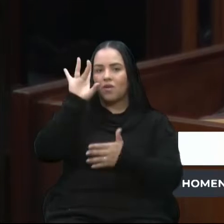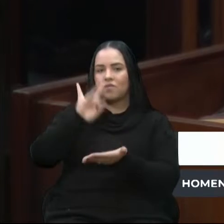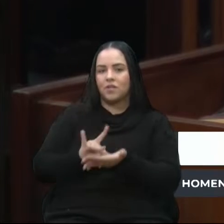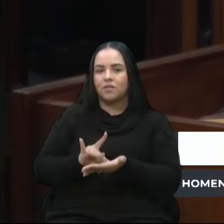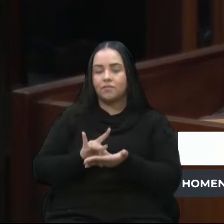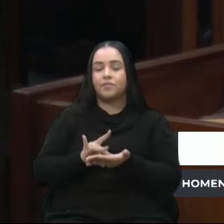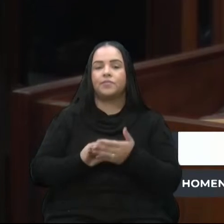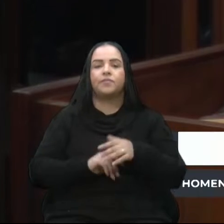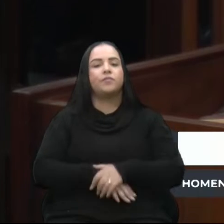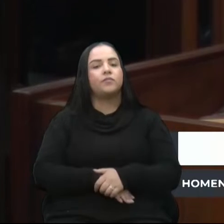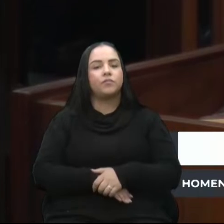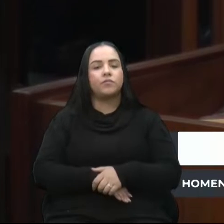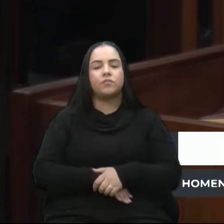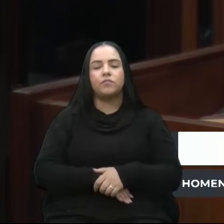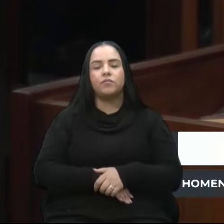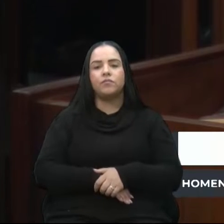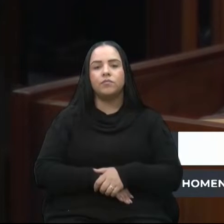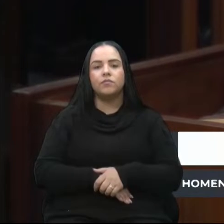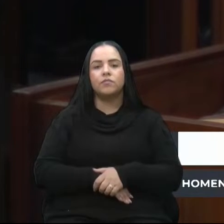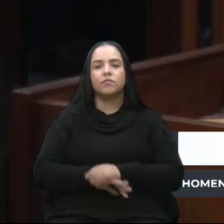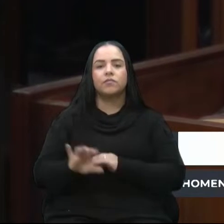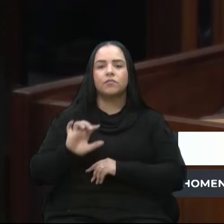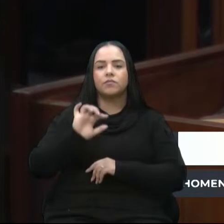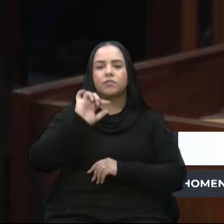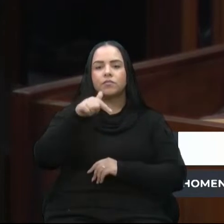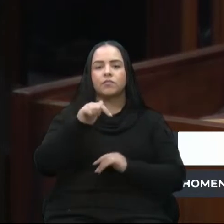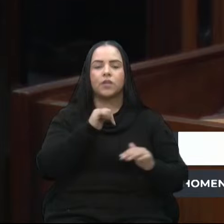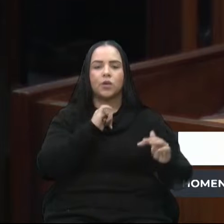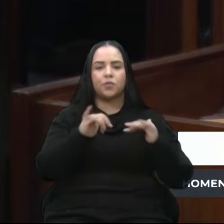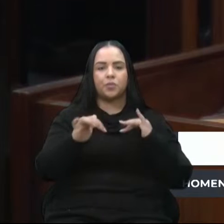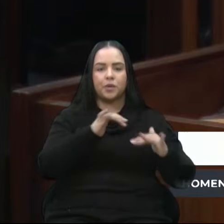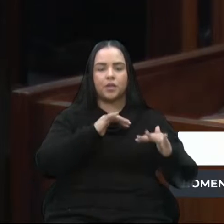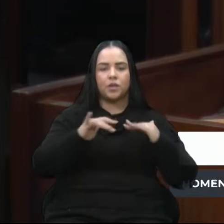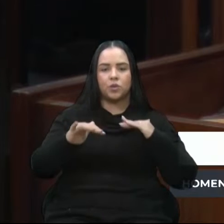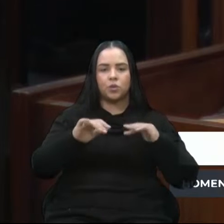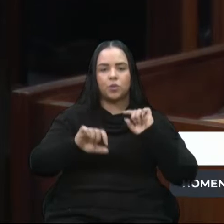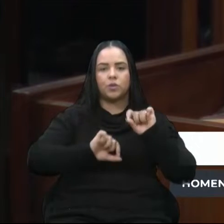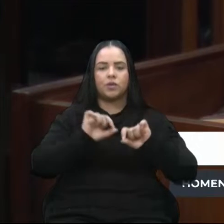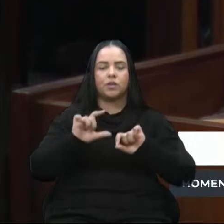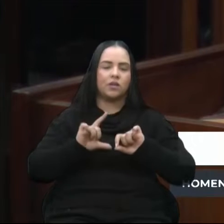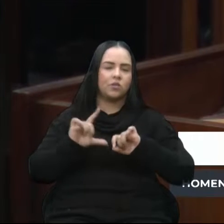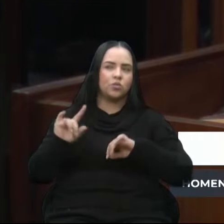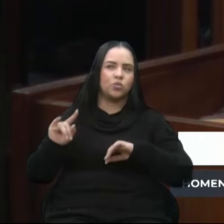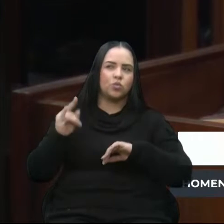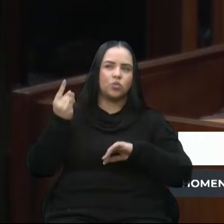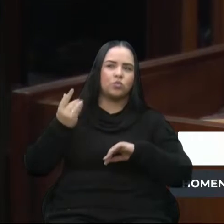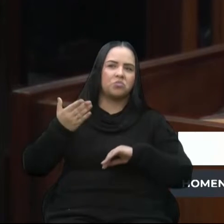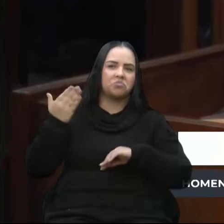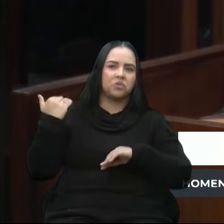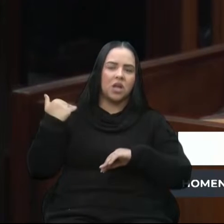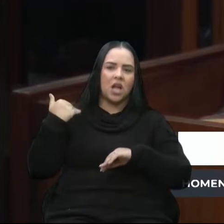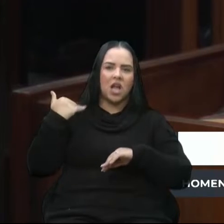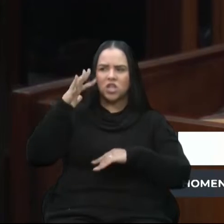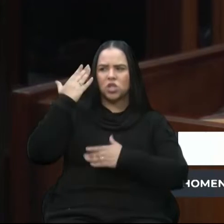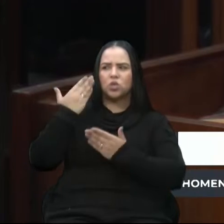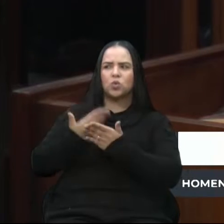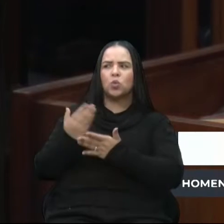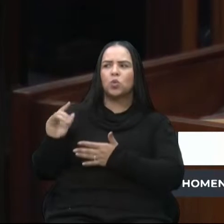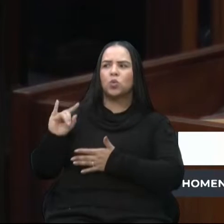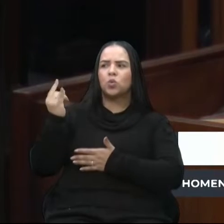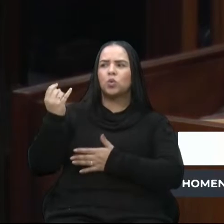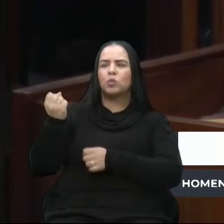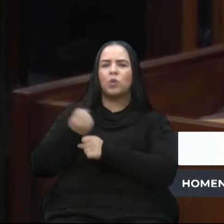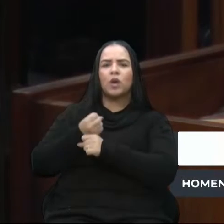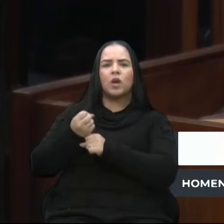E depois, até que o movimento esse de cooficialização parou. Nos últimos eu diria no último ano, começou